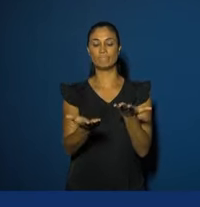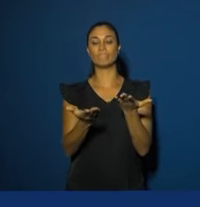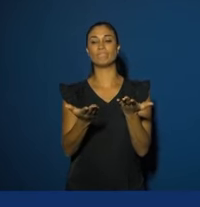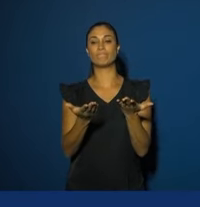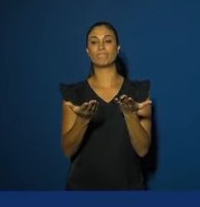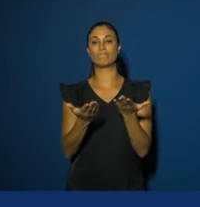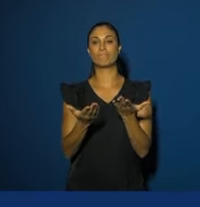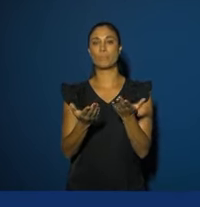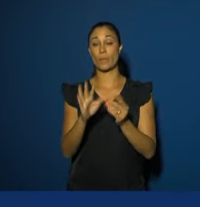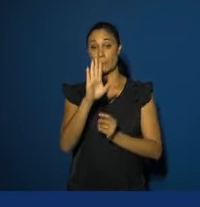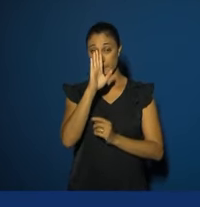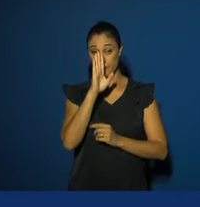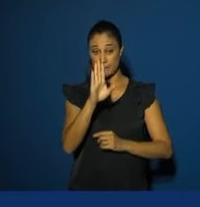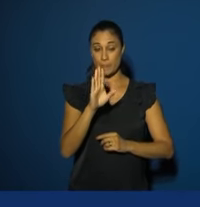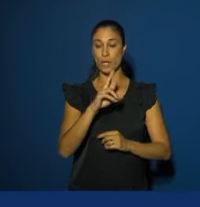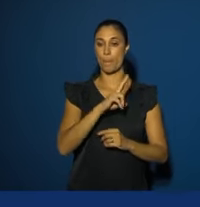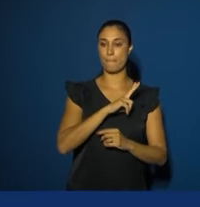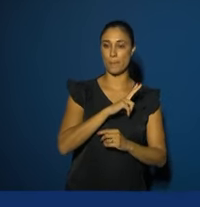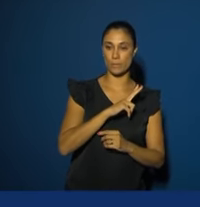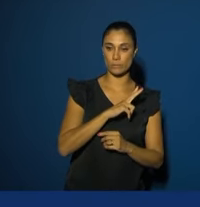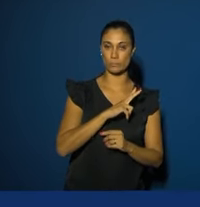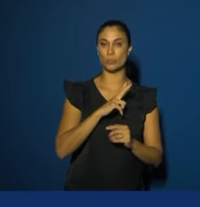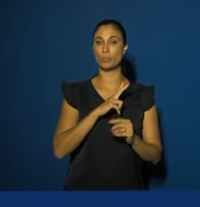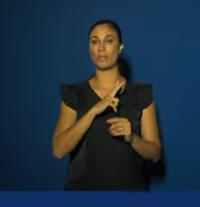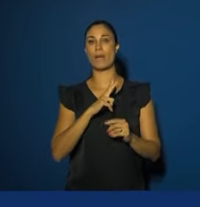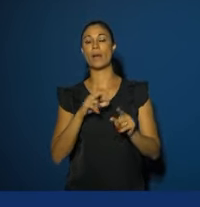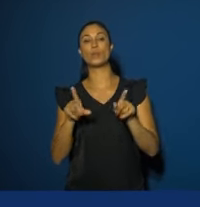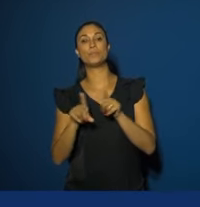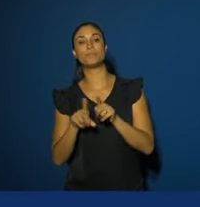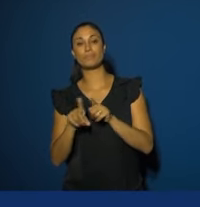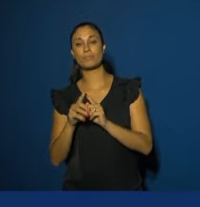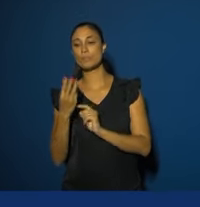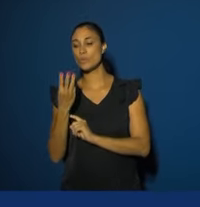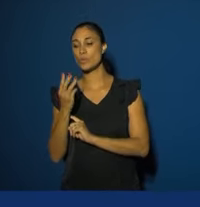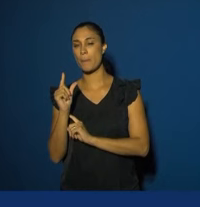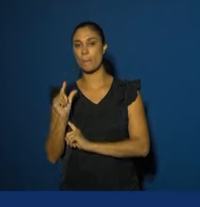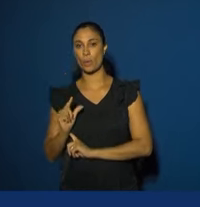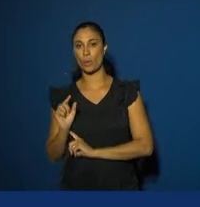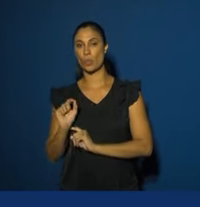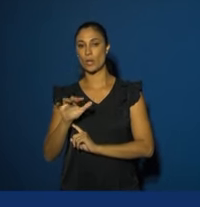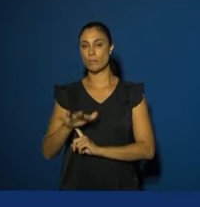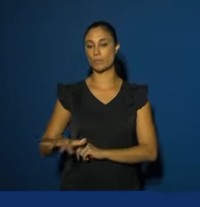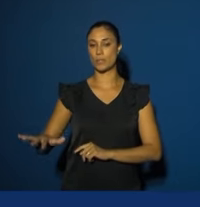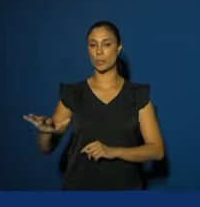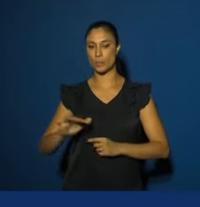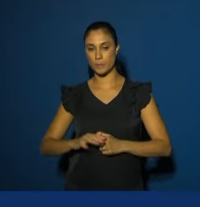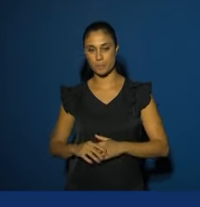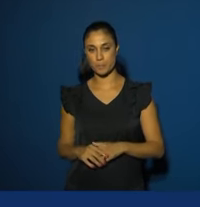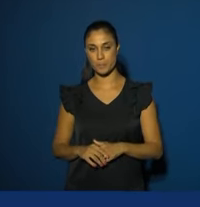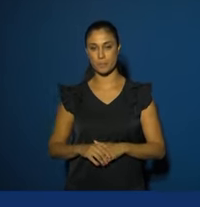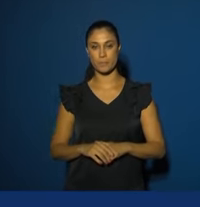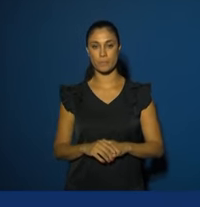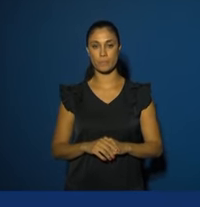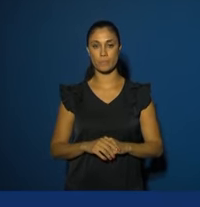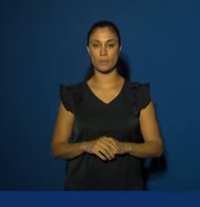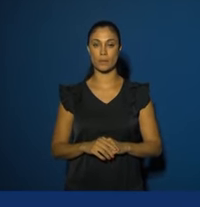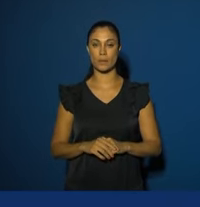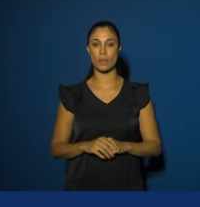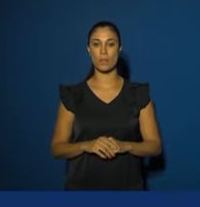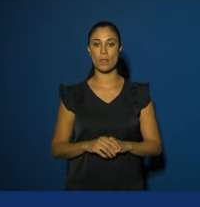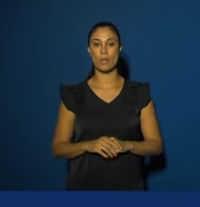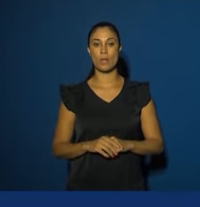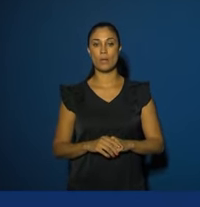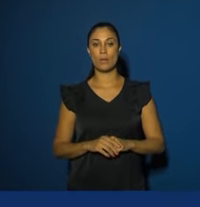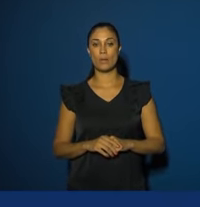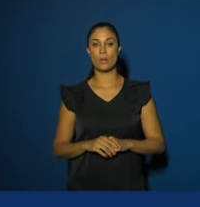né eh para players privados né que eram players menores no setor eh e eu acho